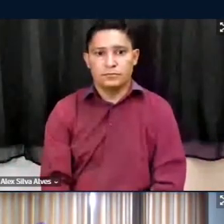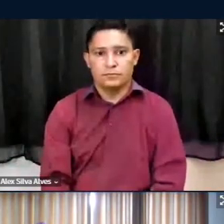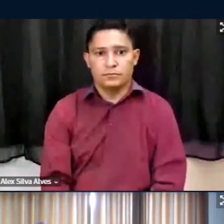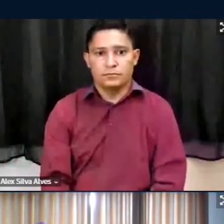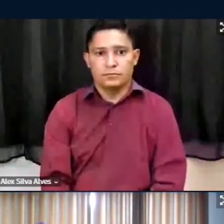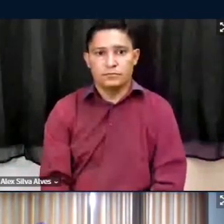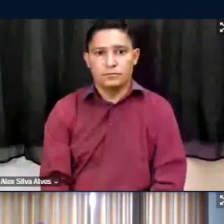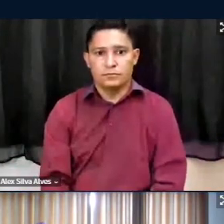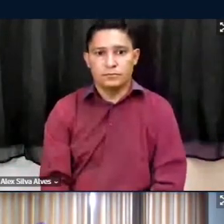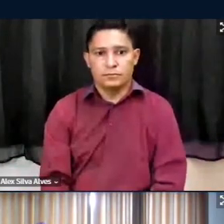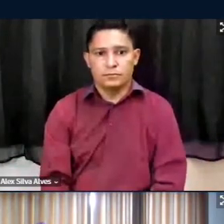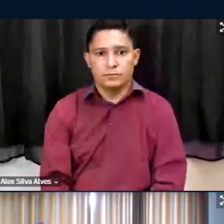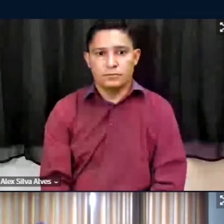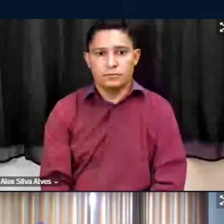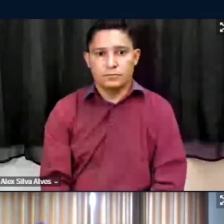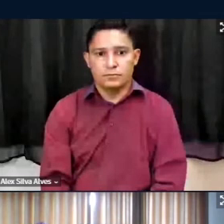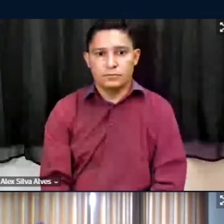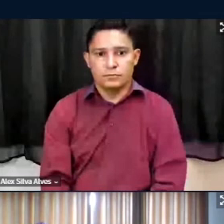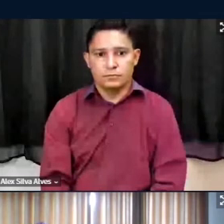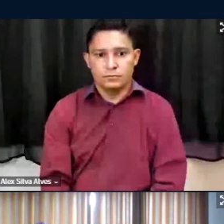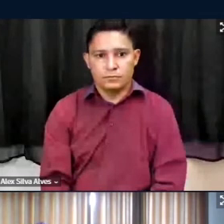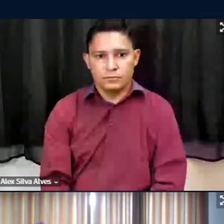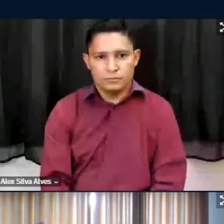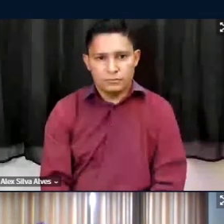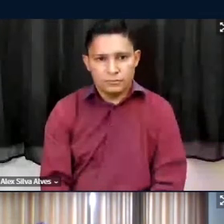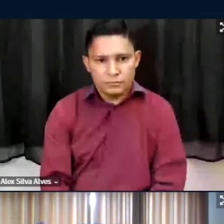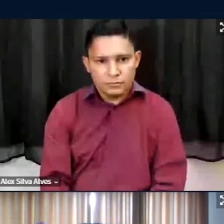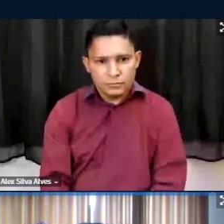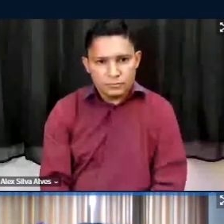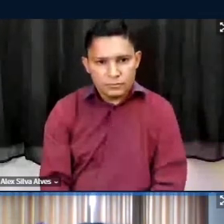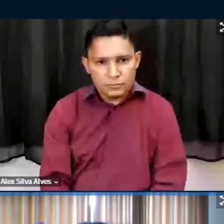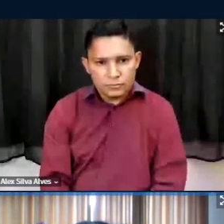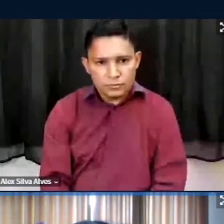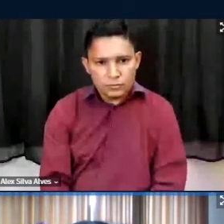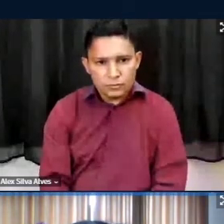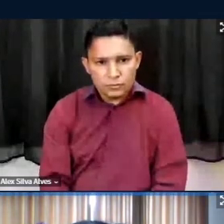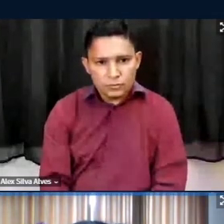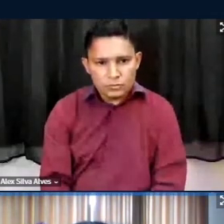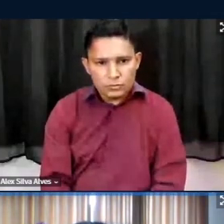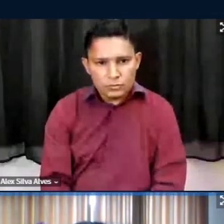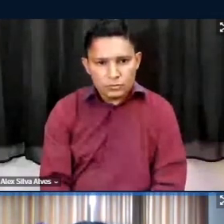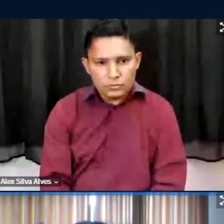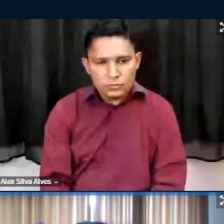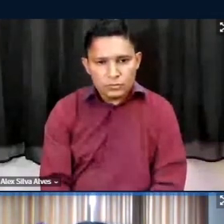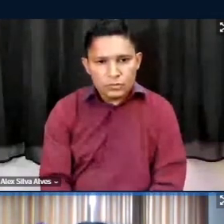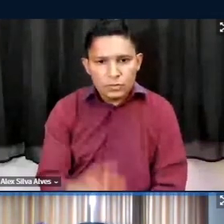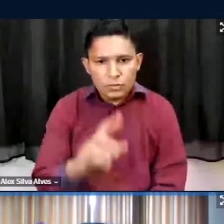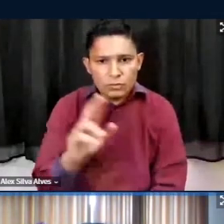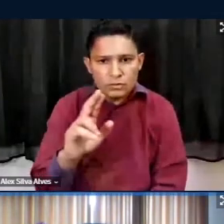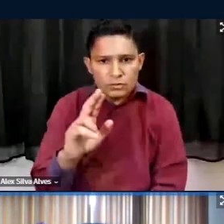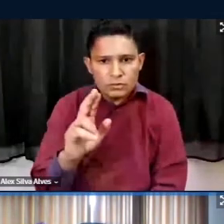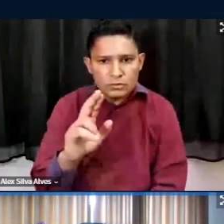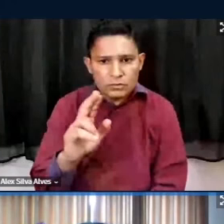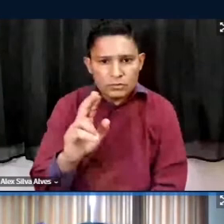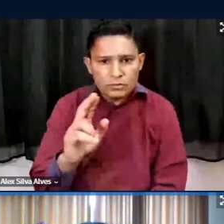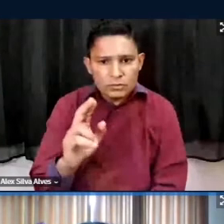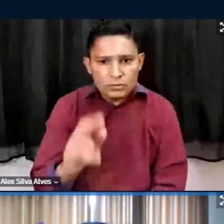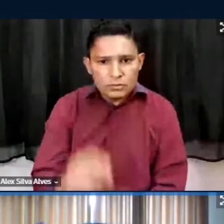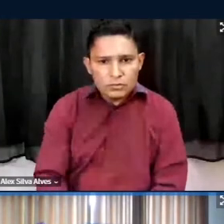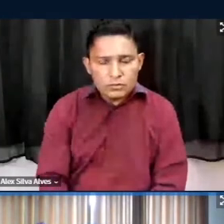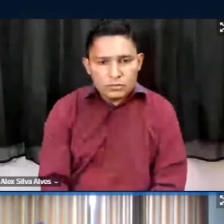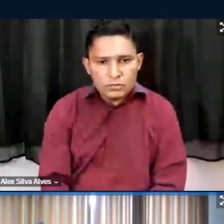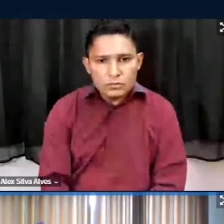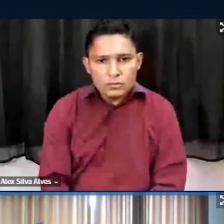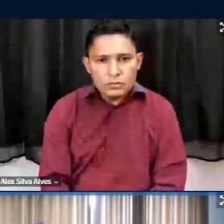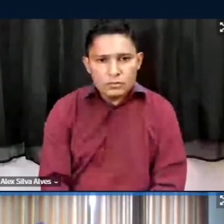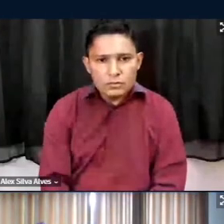Outro são o termo que você apresentou, não tenho certeza. Helena, não se ouve a sua voz, por favor. Pode chegar mais perto?